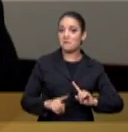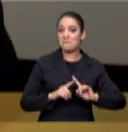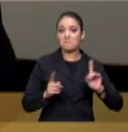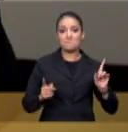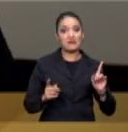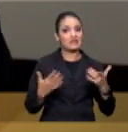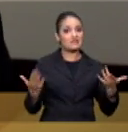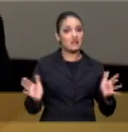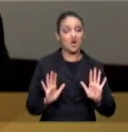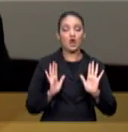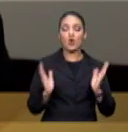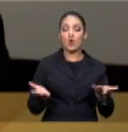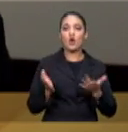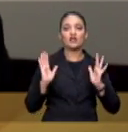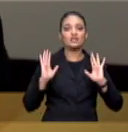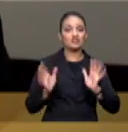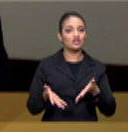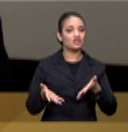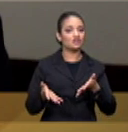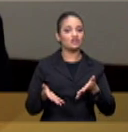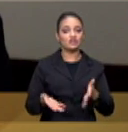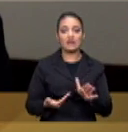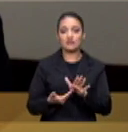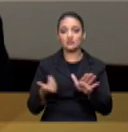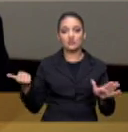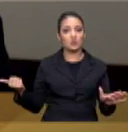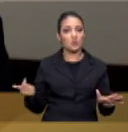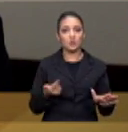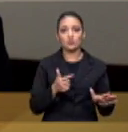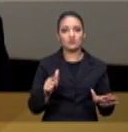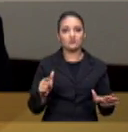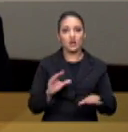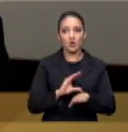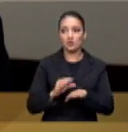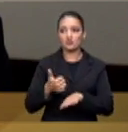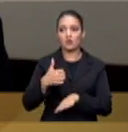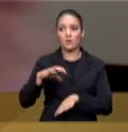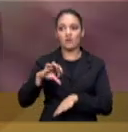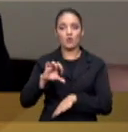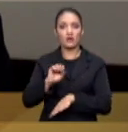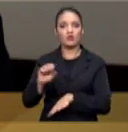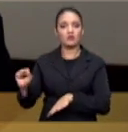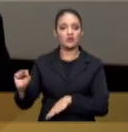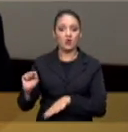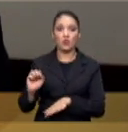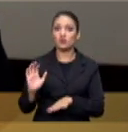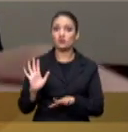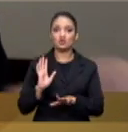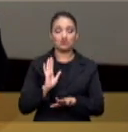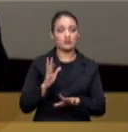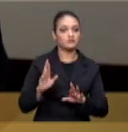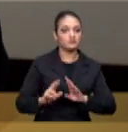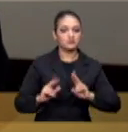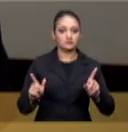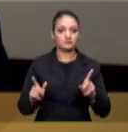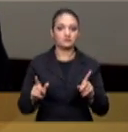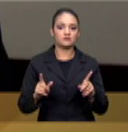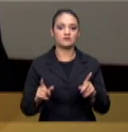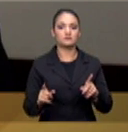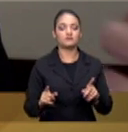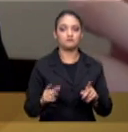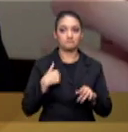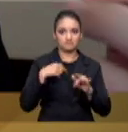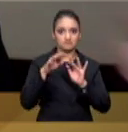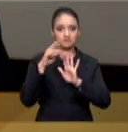mais presente, esta limitação não está mais presente na Constituição Federal de 88. Reitero, farei novamente a leitura.